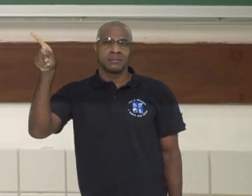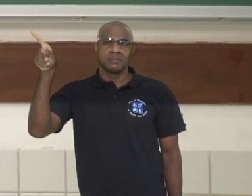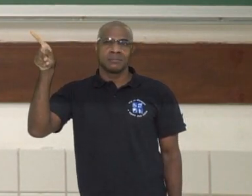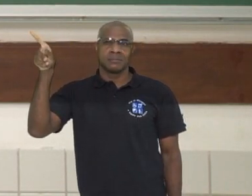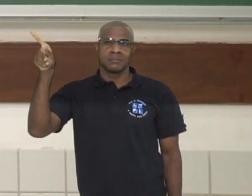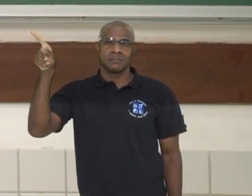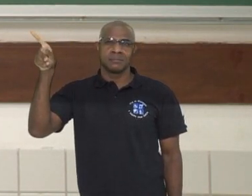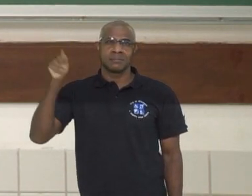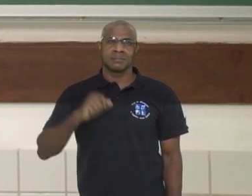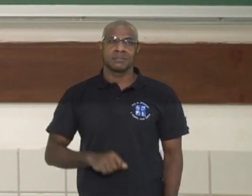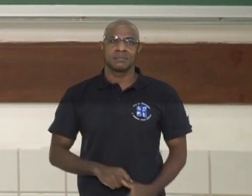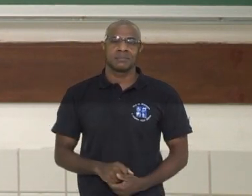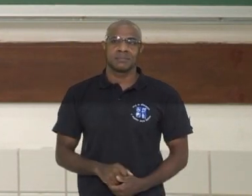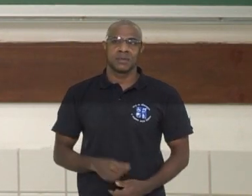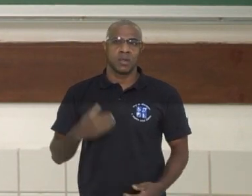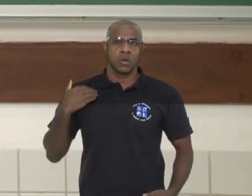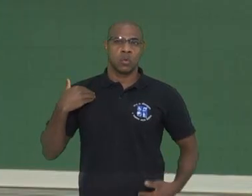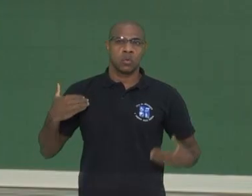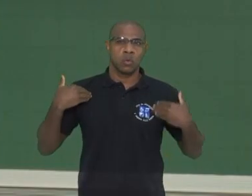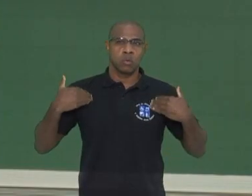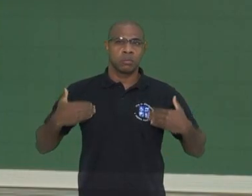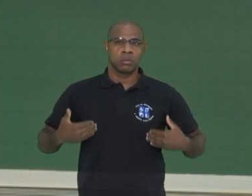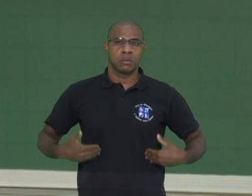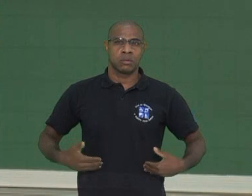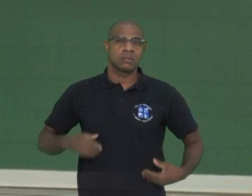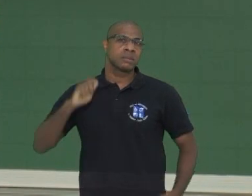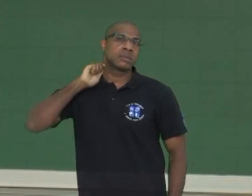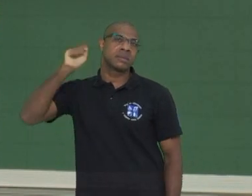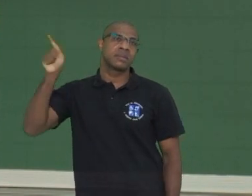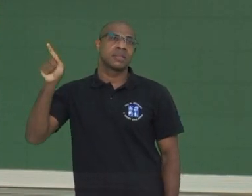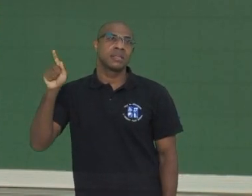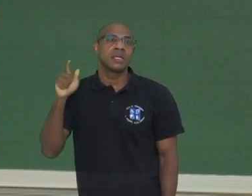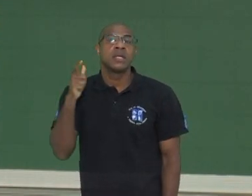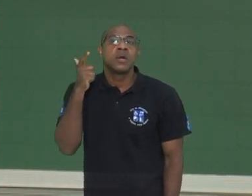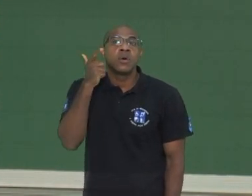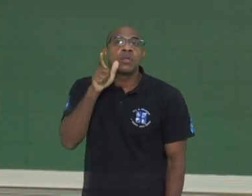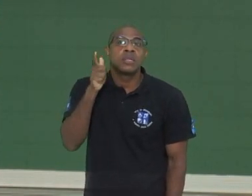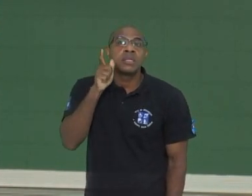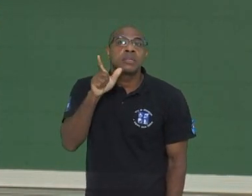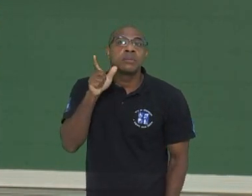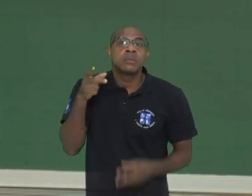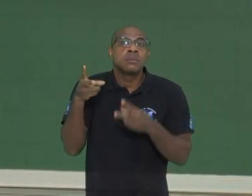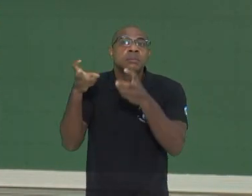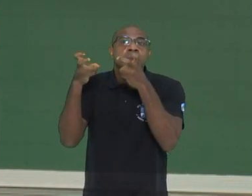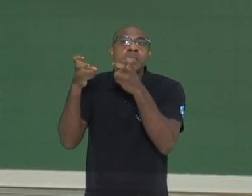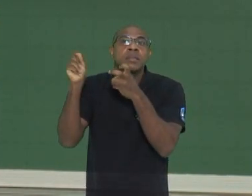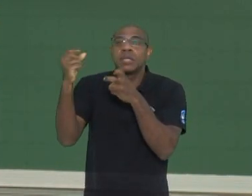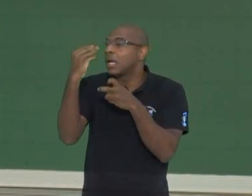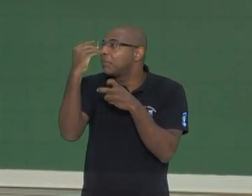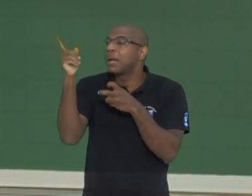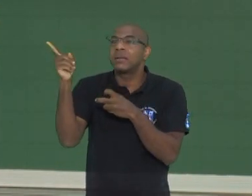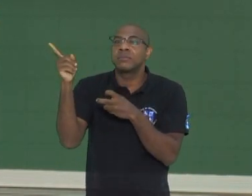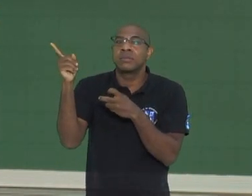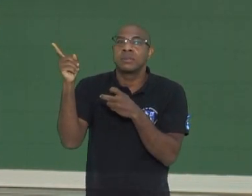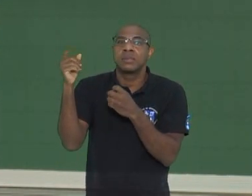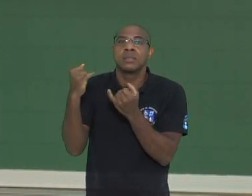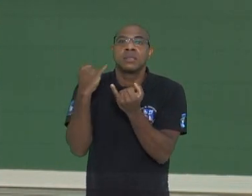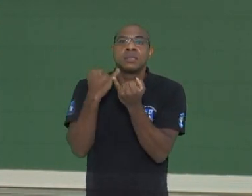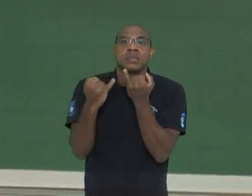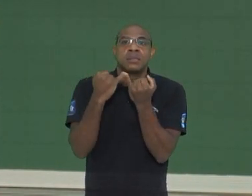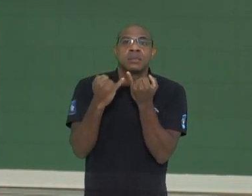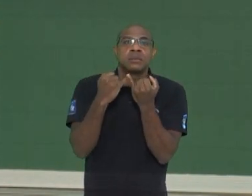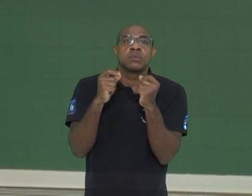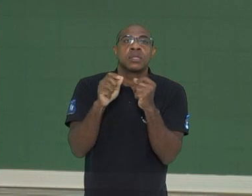corpo de Tiradentes. Nós conseguimos ter o quê? Uma imagem semelhante ao mapa